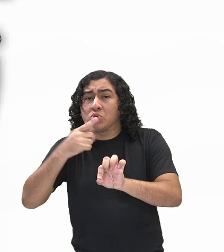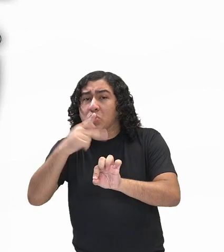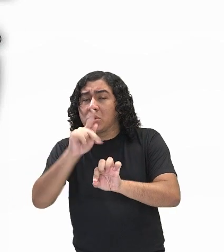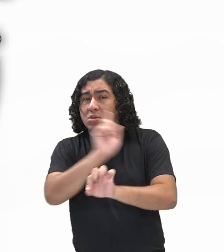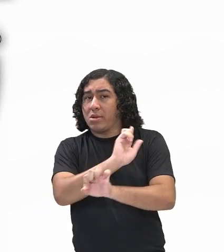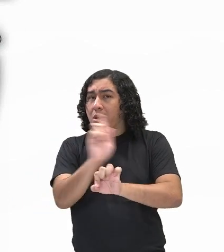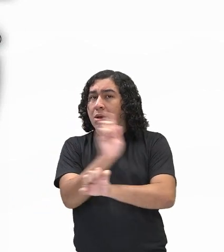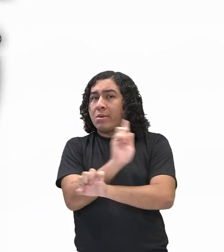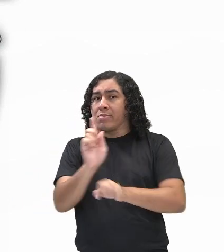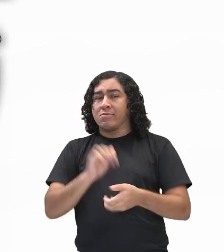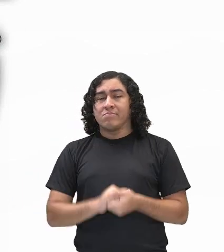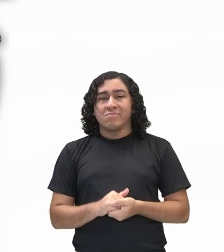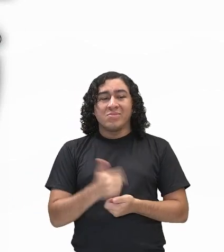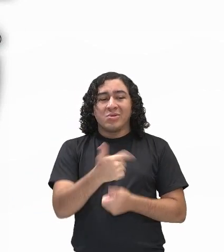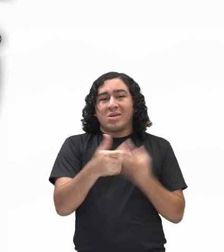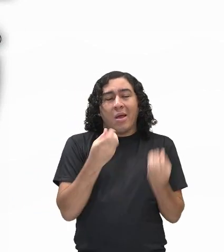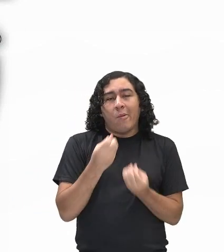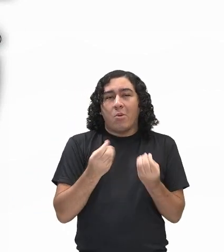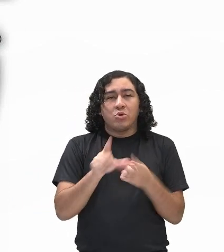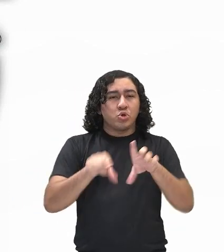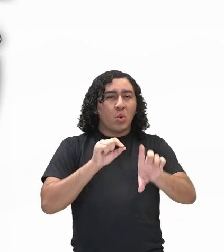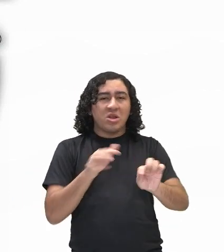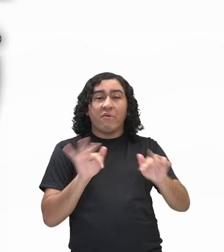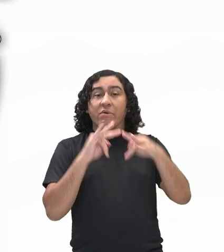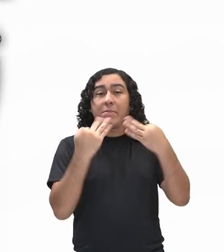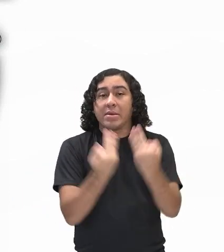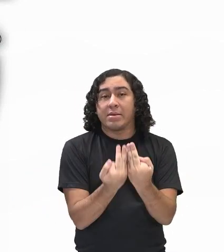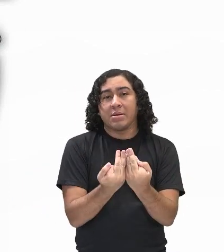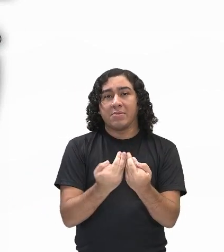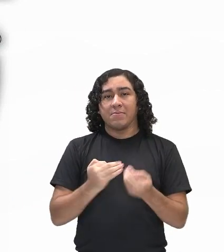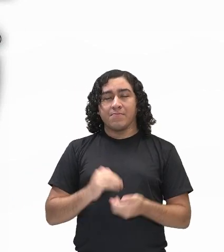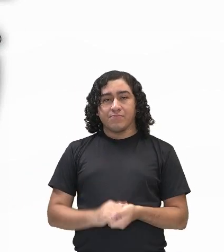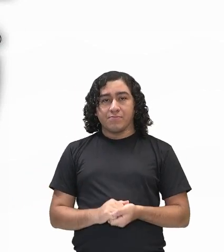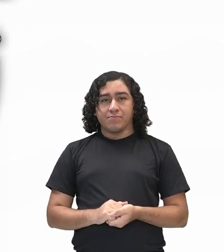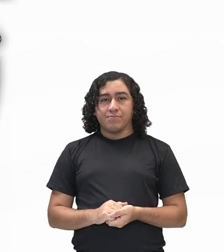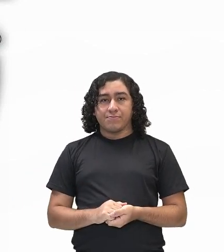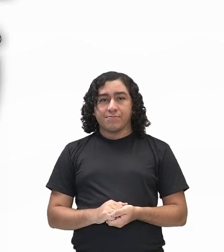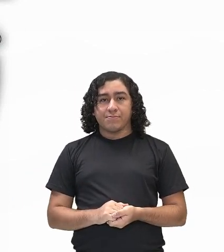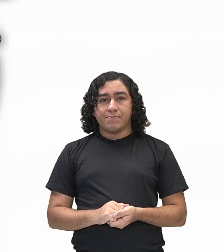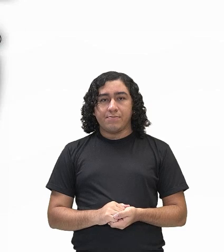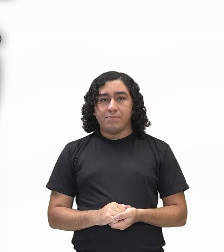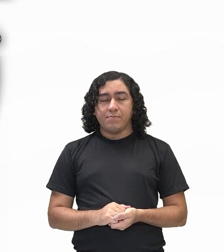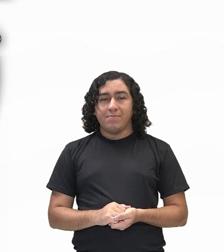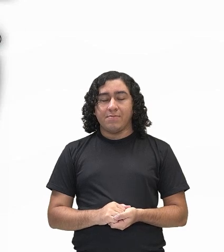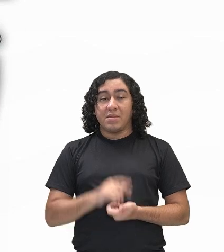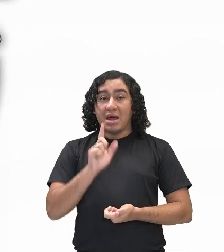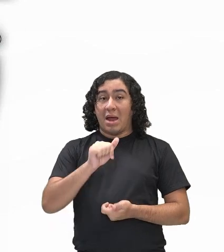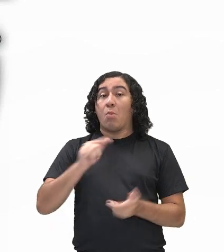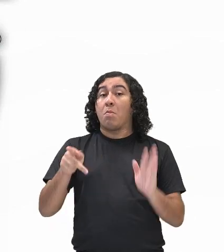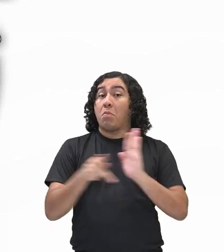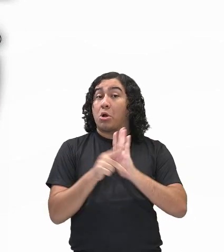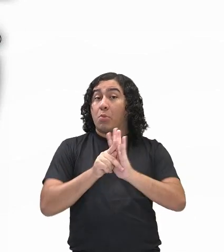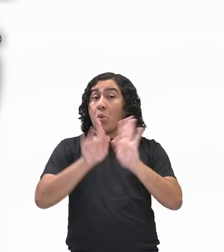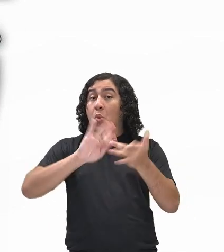né? Na família, né? É um contexto onde você vive. Mas tudo